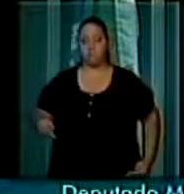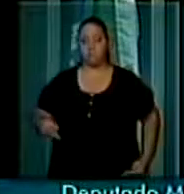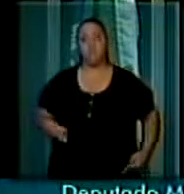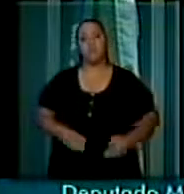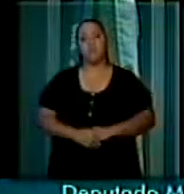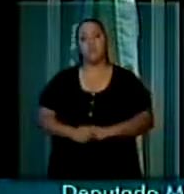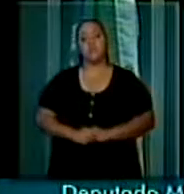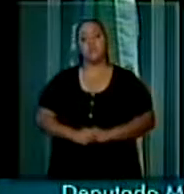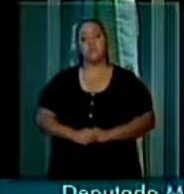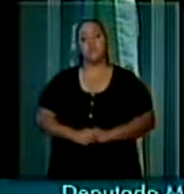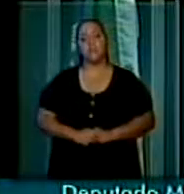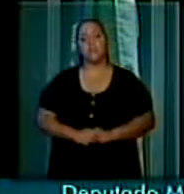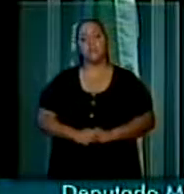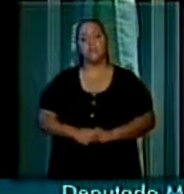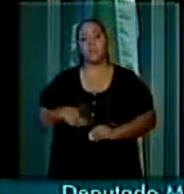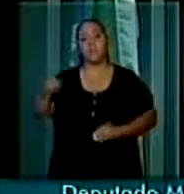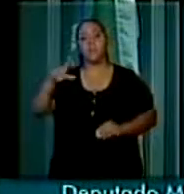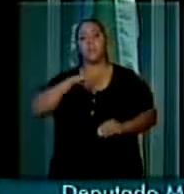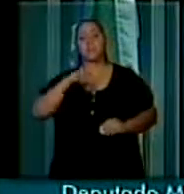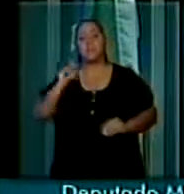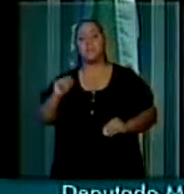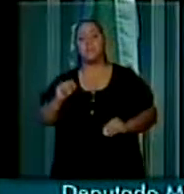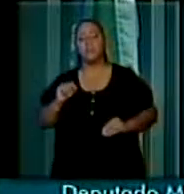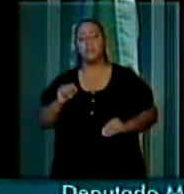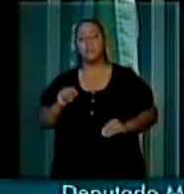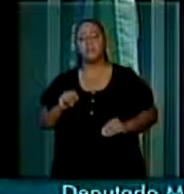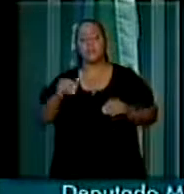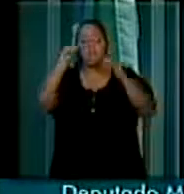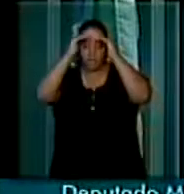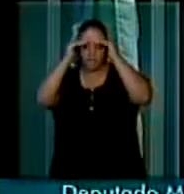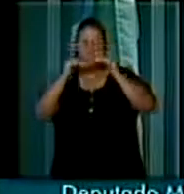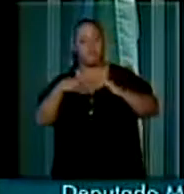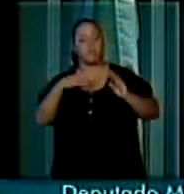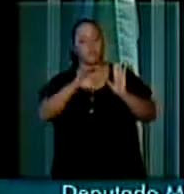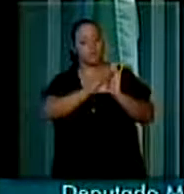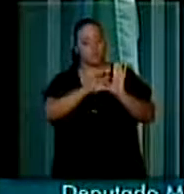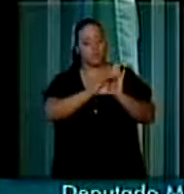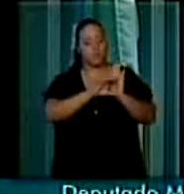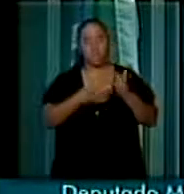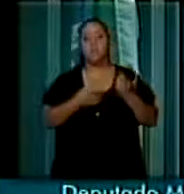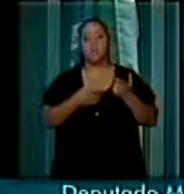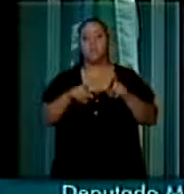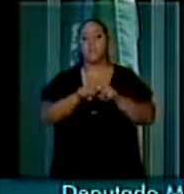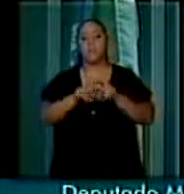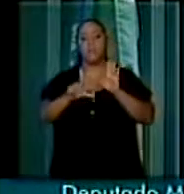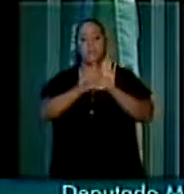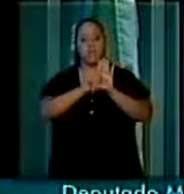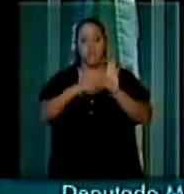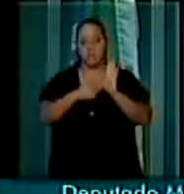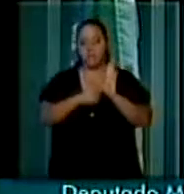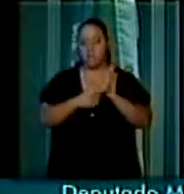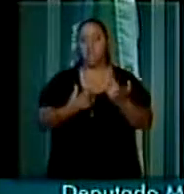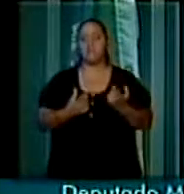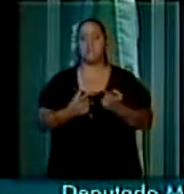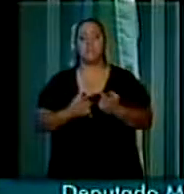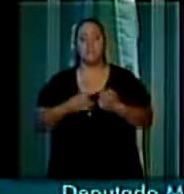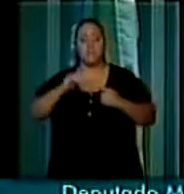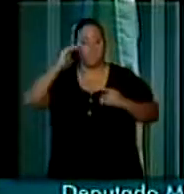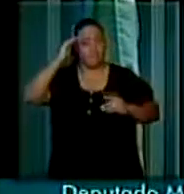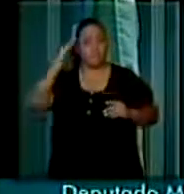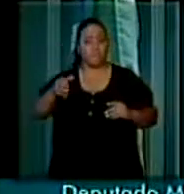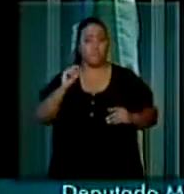ele atende aos princípios de constitucionalidade, de legalidade e, acima de tudo,